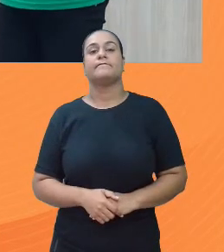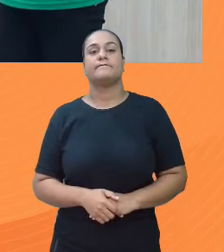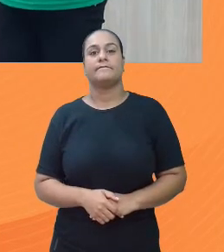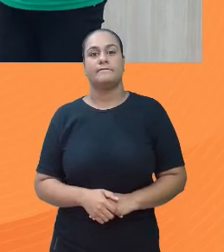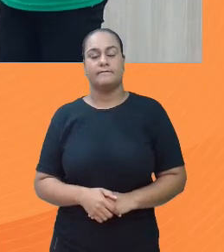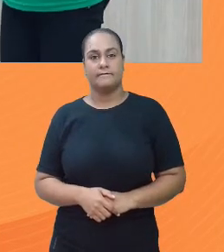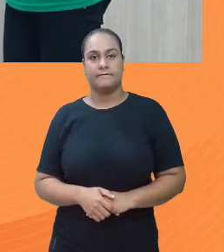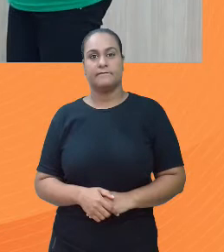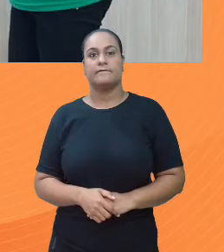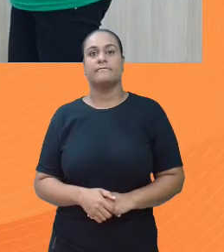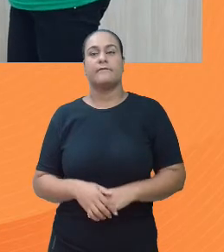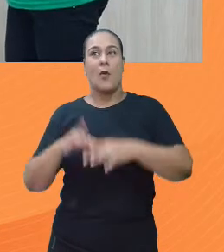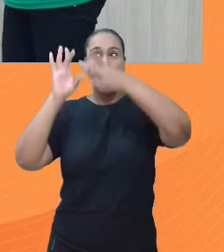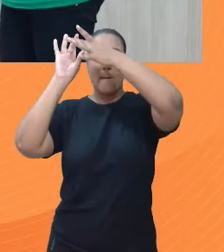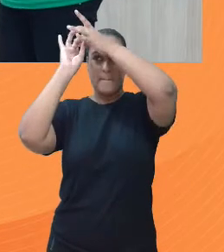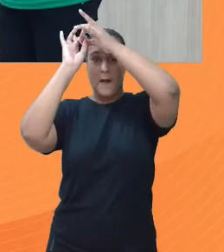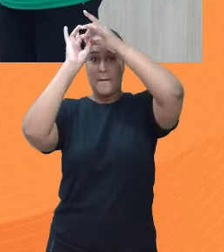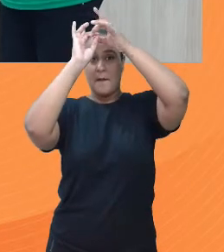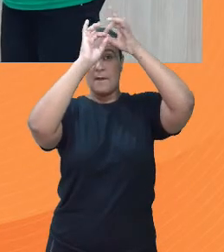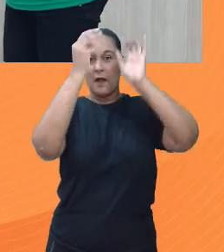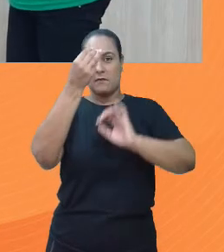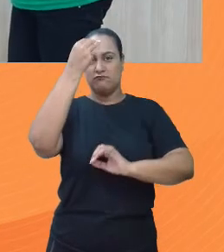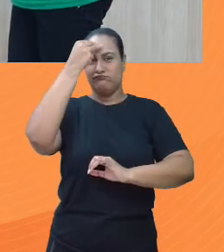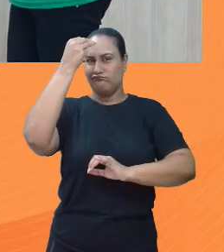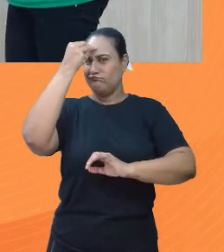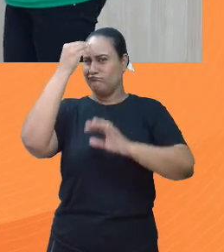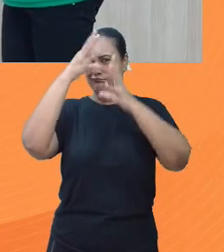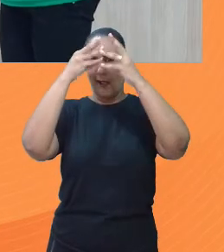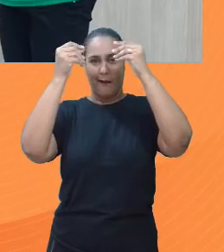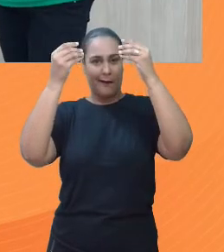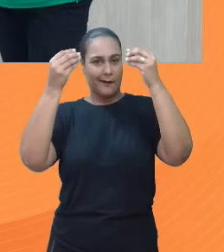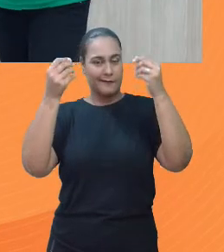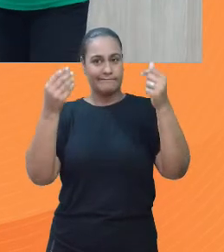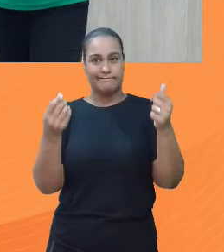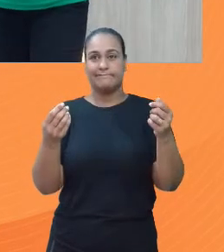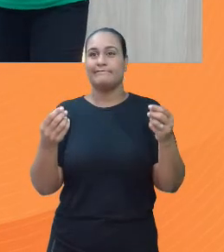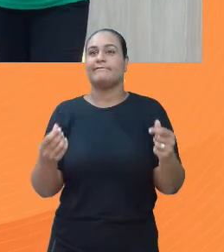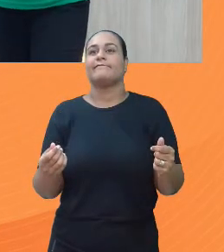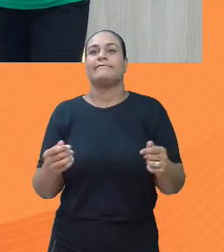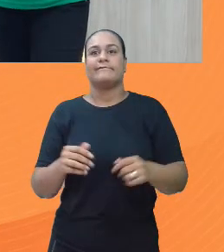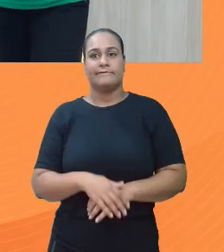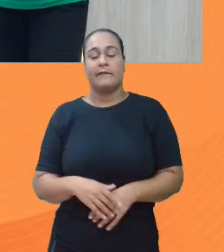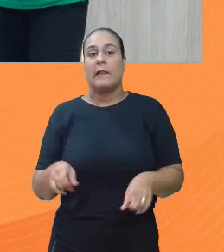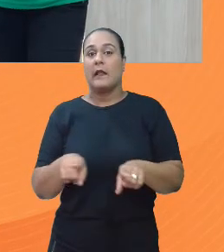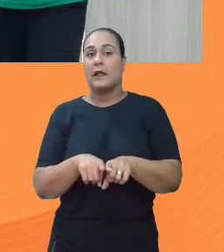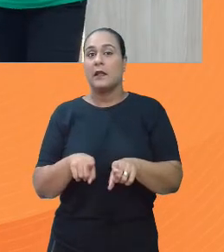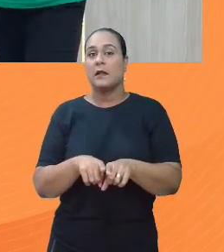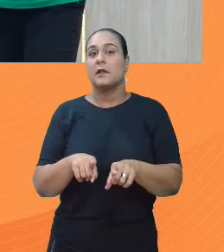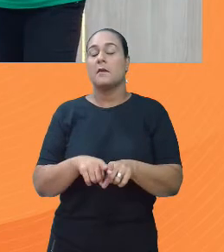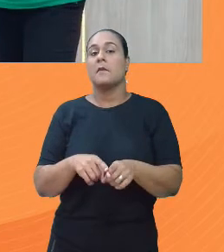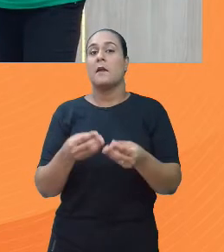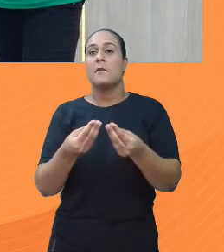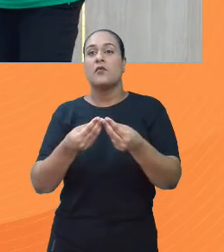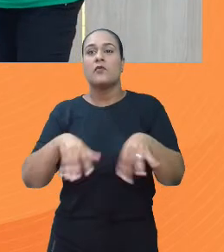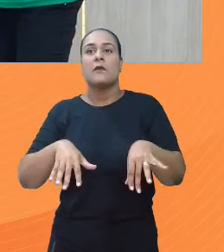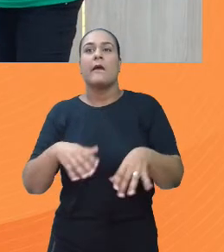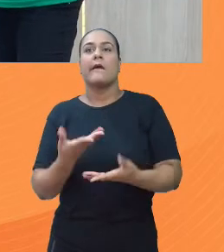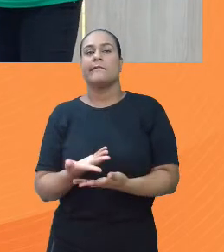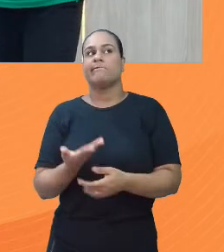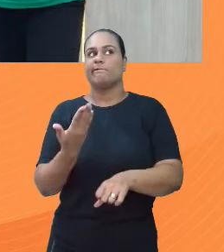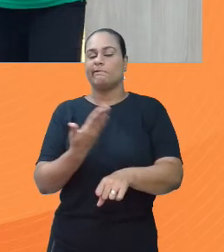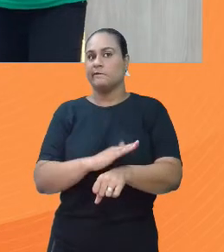né, a questão cognitiva e da memória e comprometimento das atividades diárias. Então, a pessoa aí fica